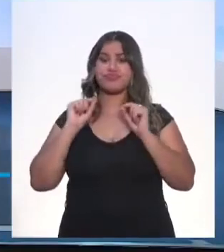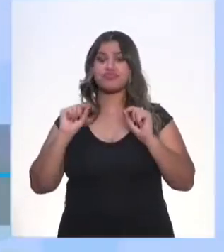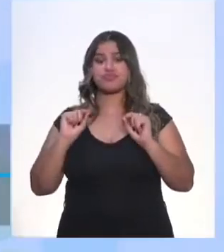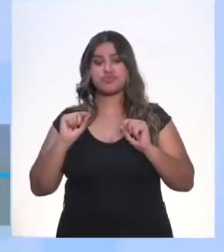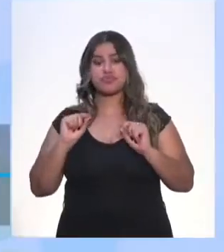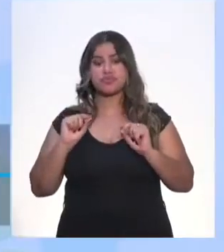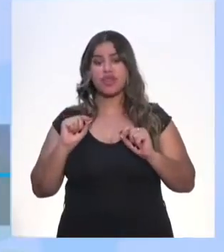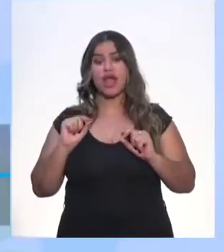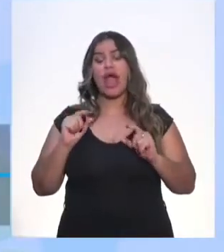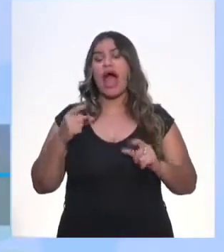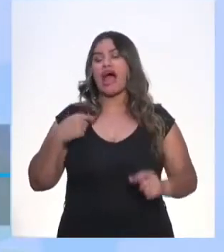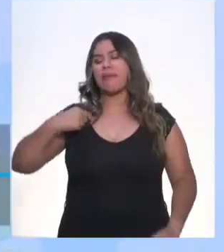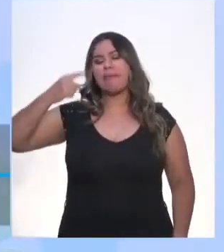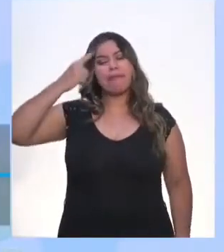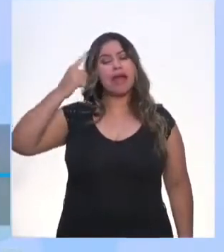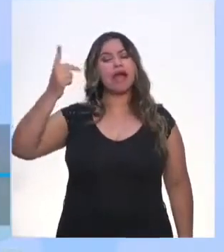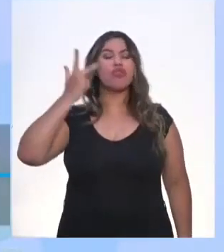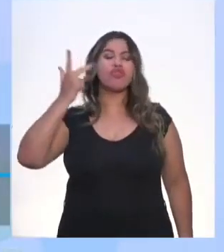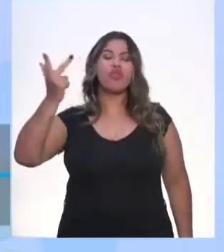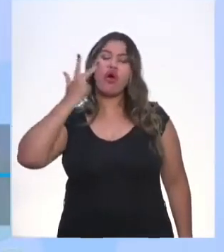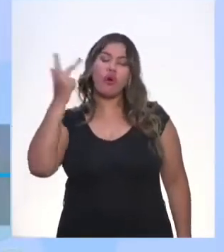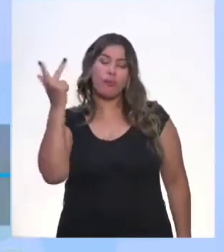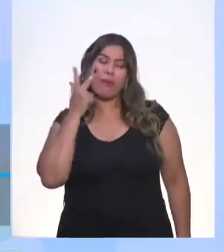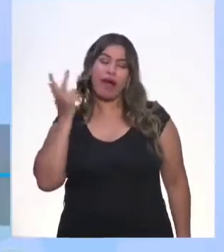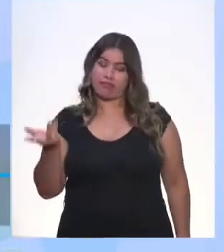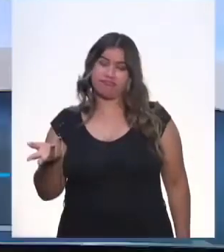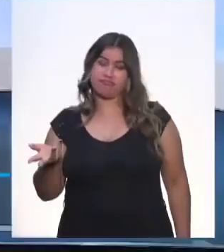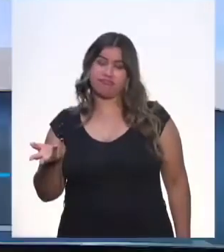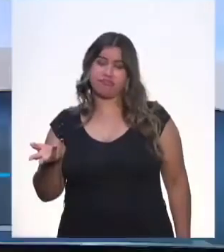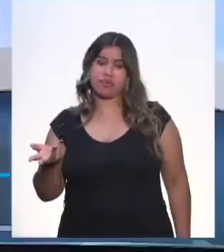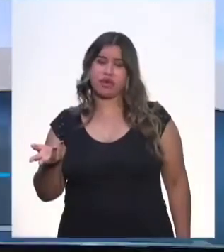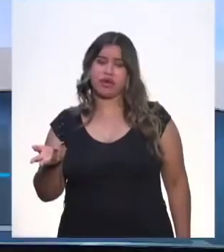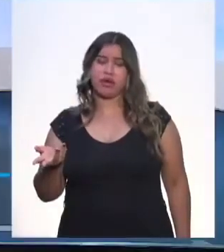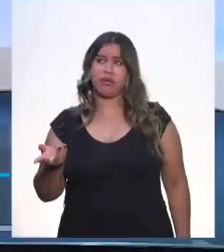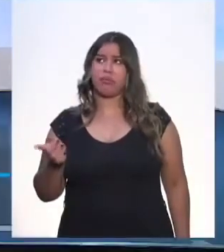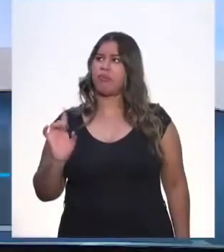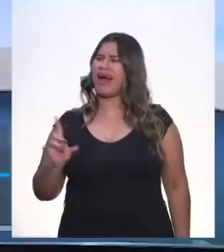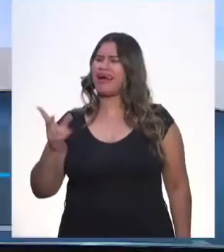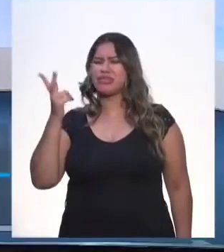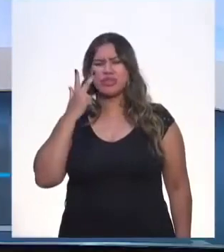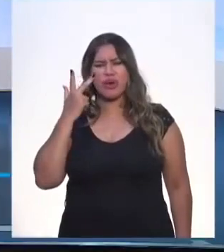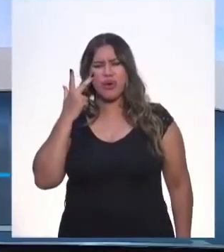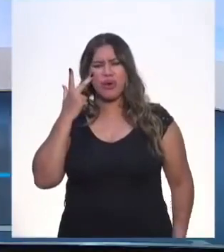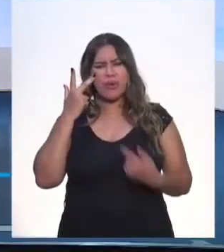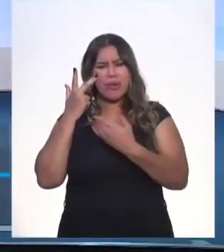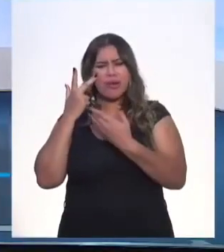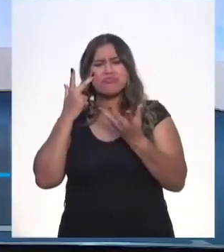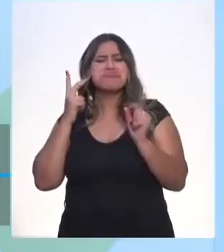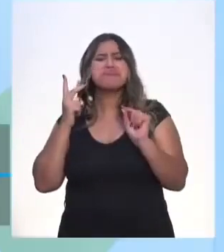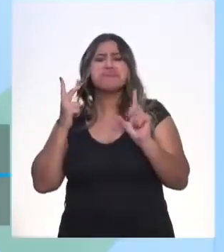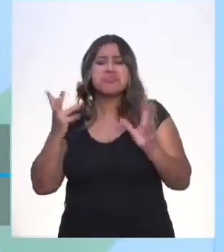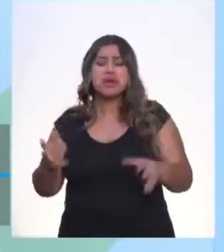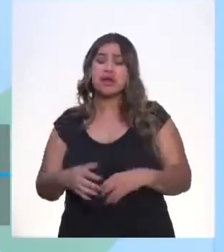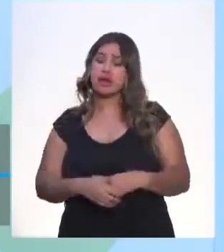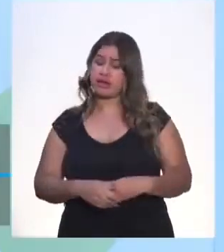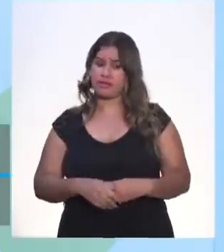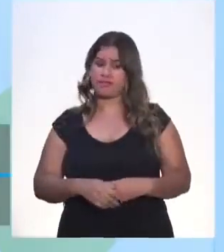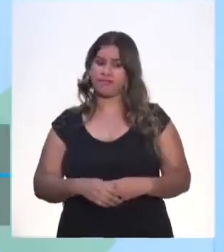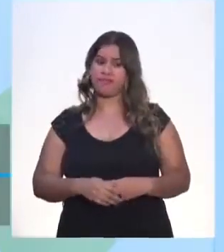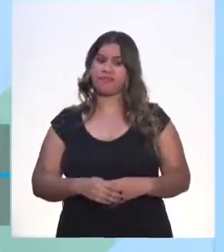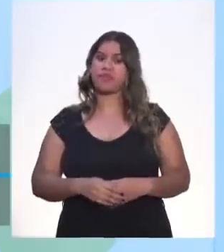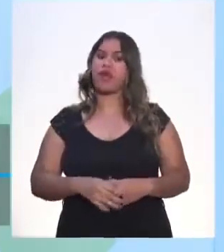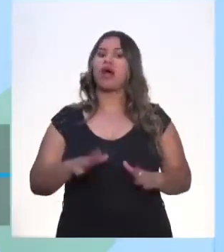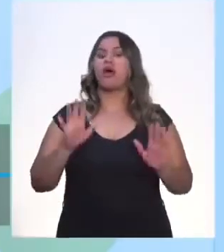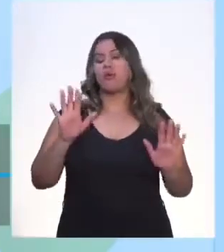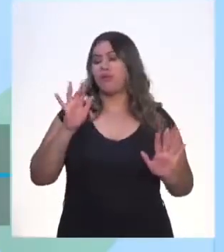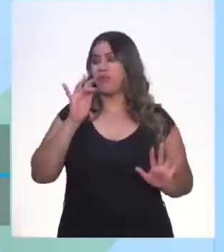Nós naturalizamos. Né? E o que é, Fabi, naturalizar algo? Chega a um ponto